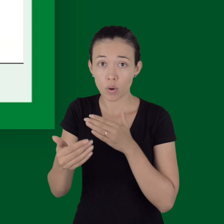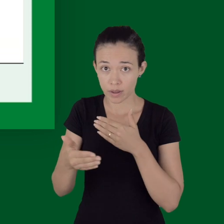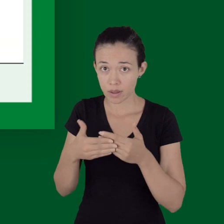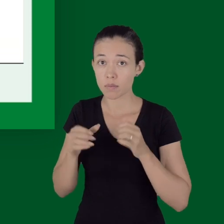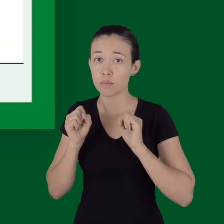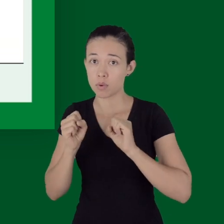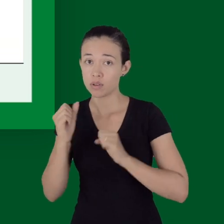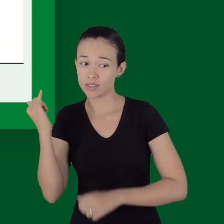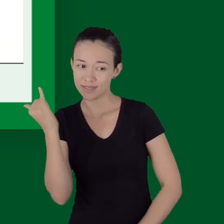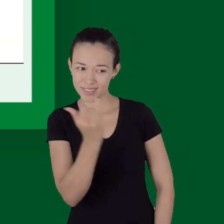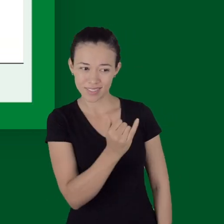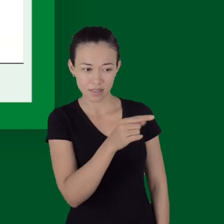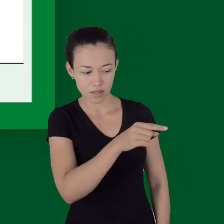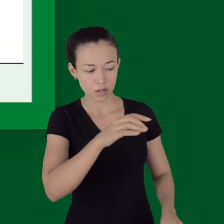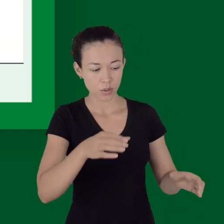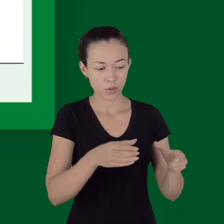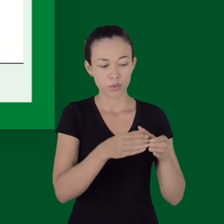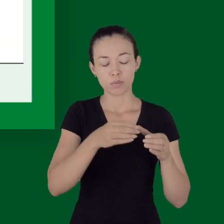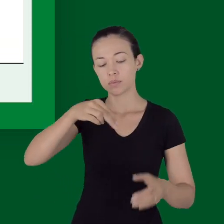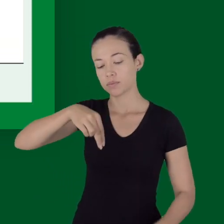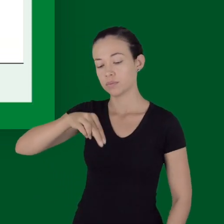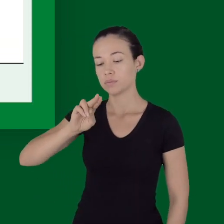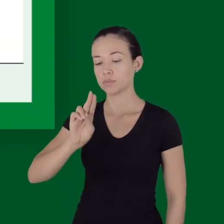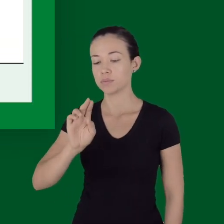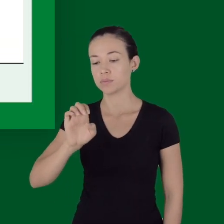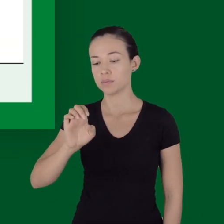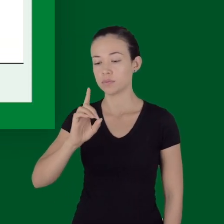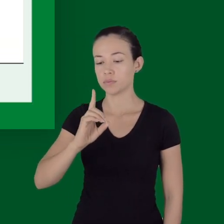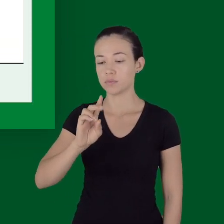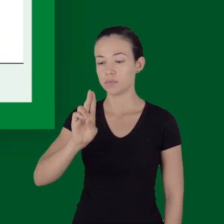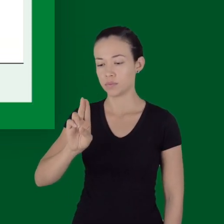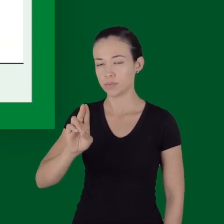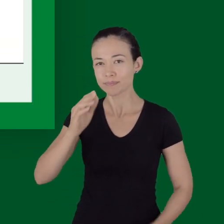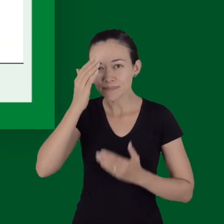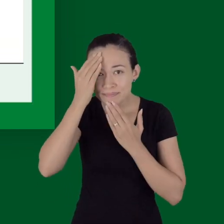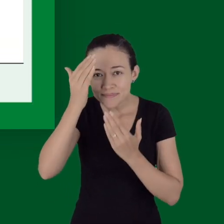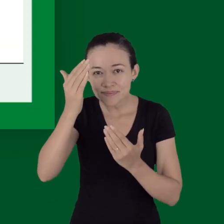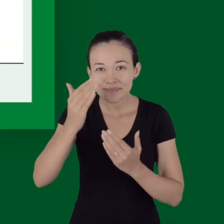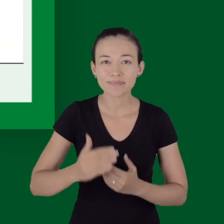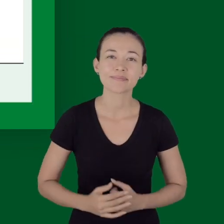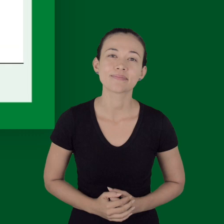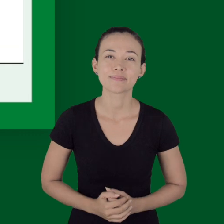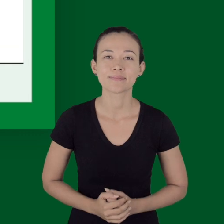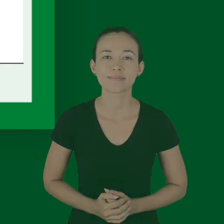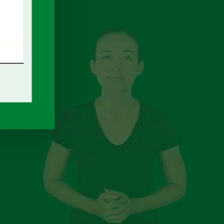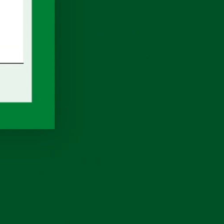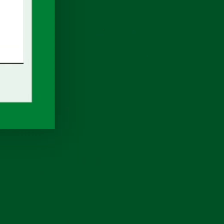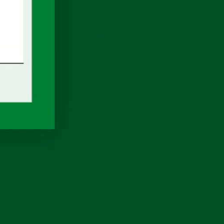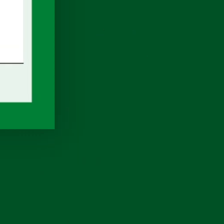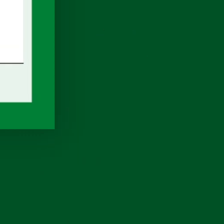Então, é isso. Qualquer dúvida, vocês entram em contato aí com a gente no Edu. Obrigada.